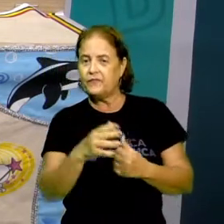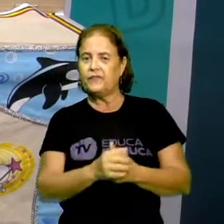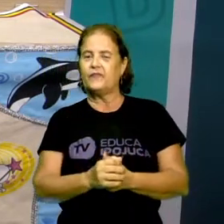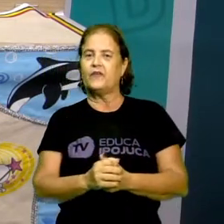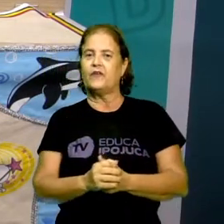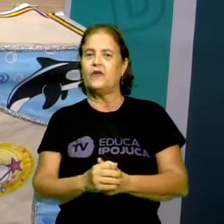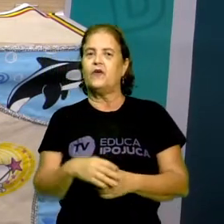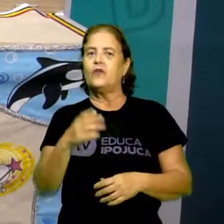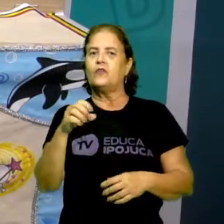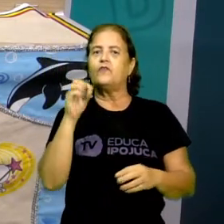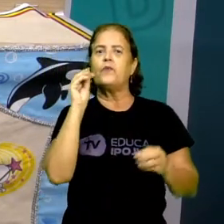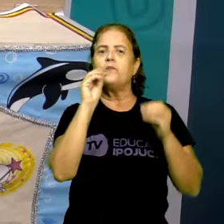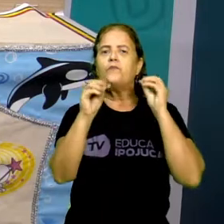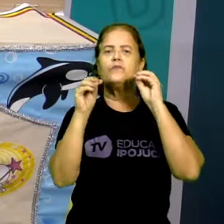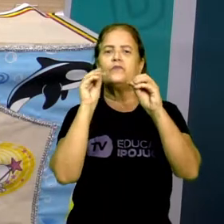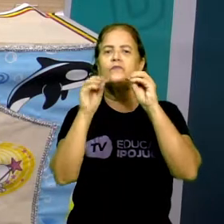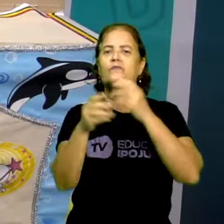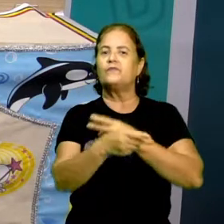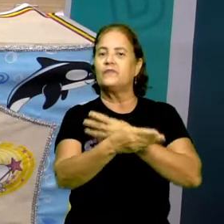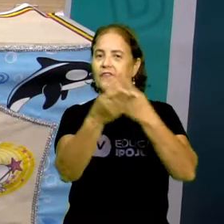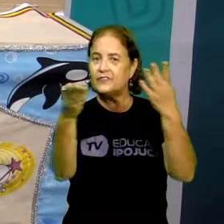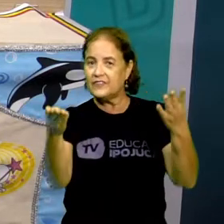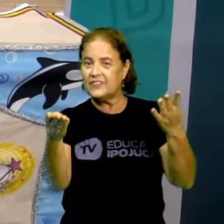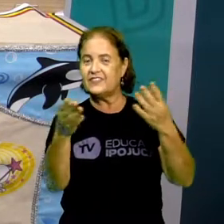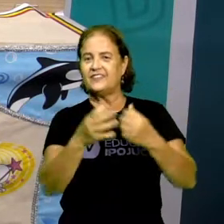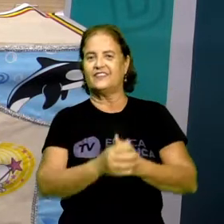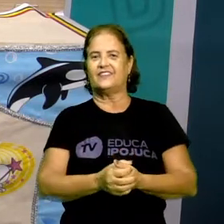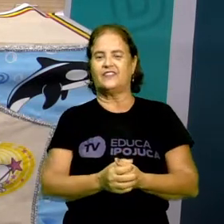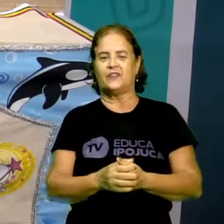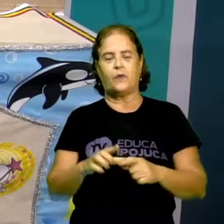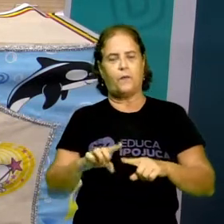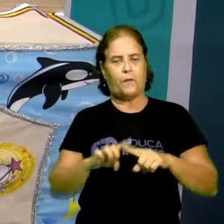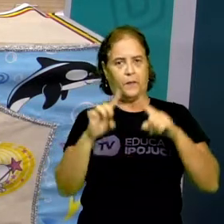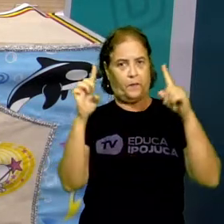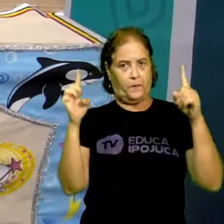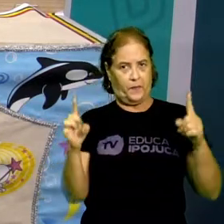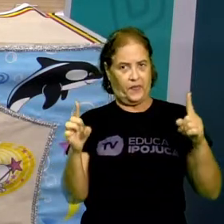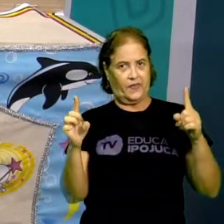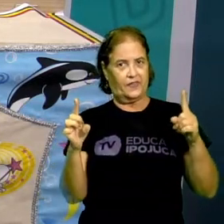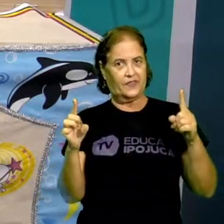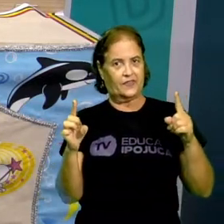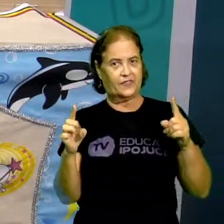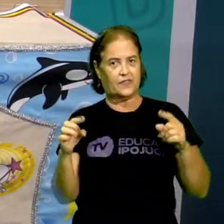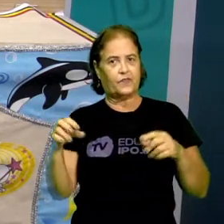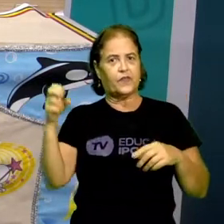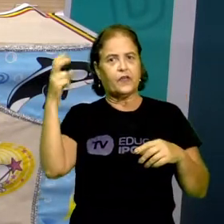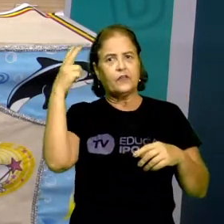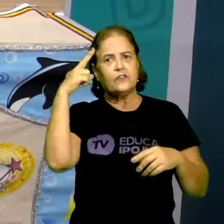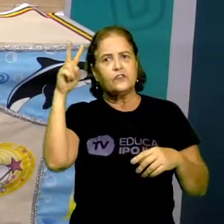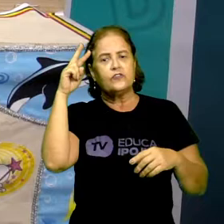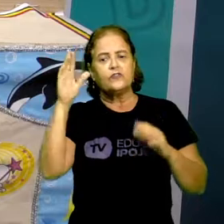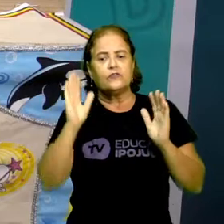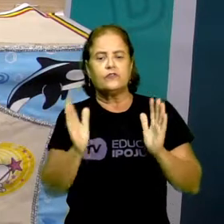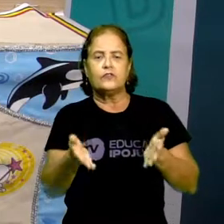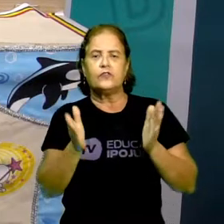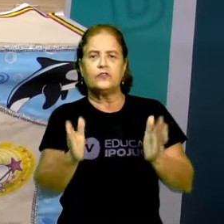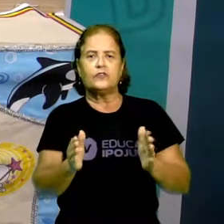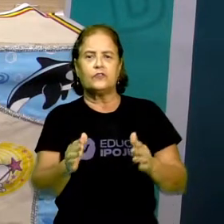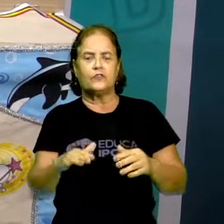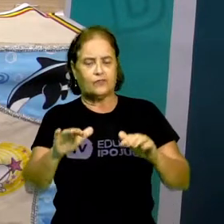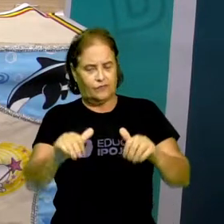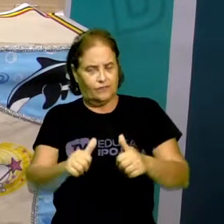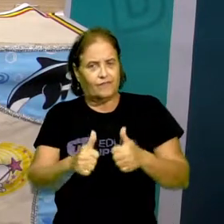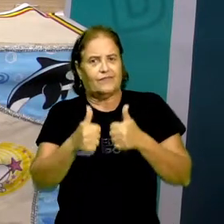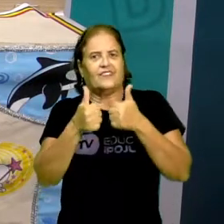Leiturinha tá mandando muitos beijos para vocês, criança. Mas a história de hoje, Leiturinha, é